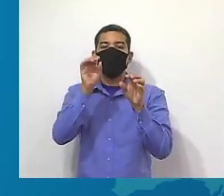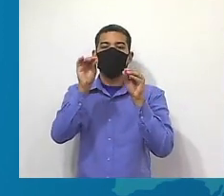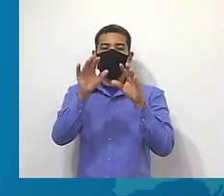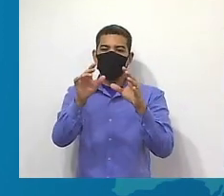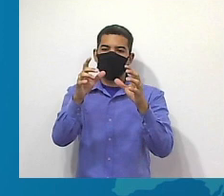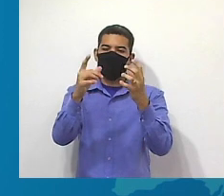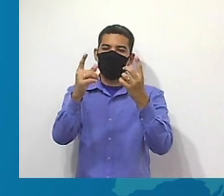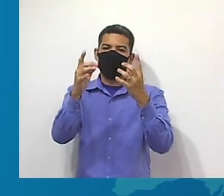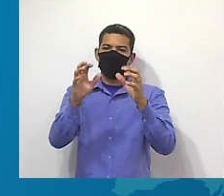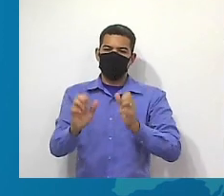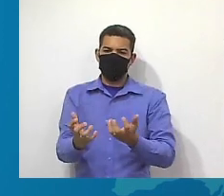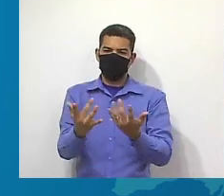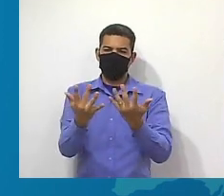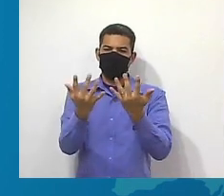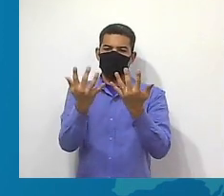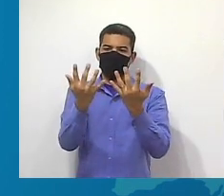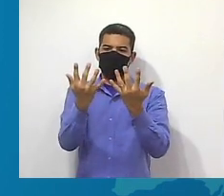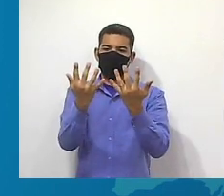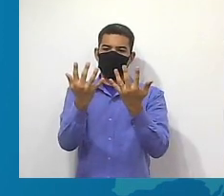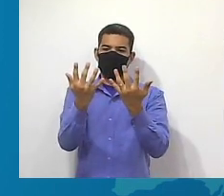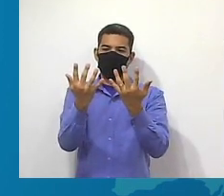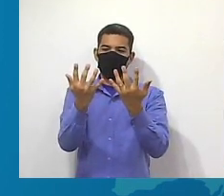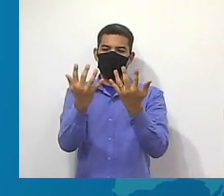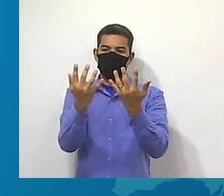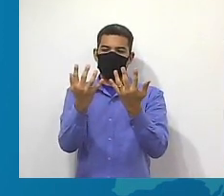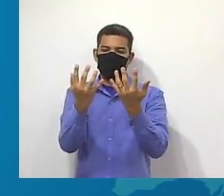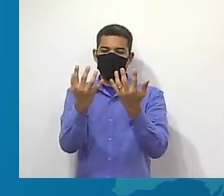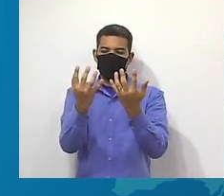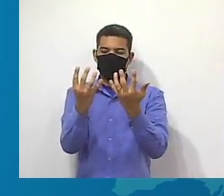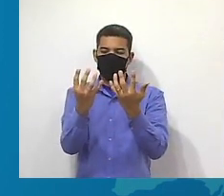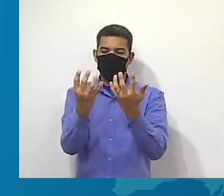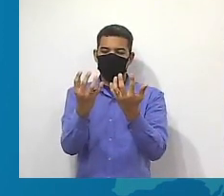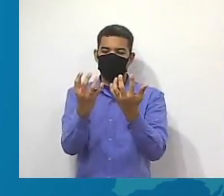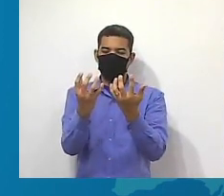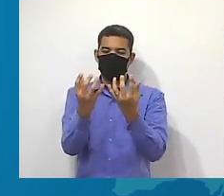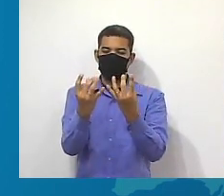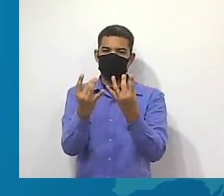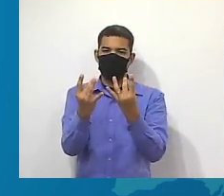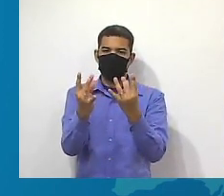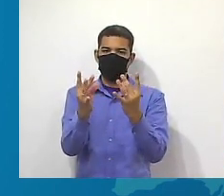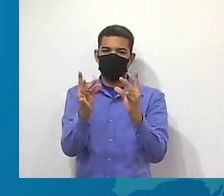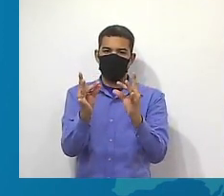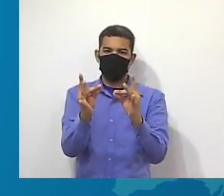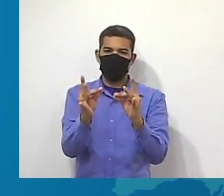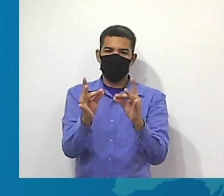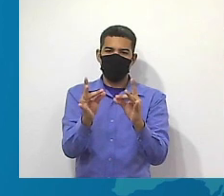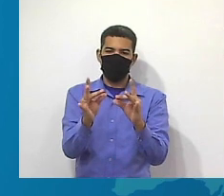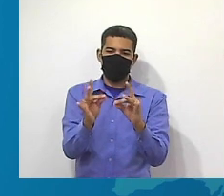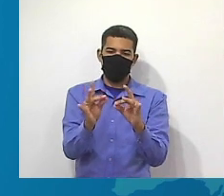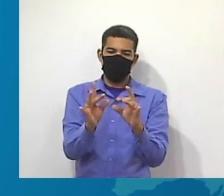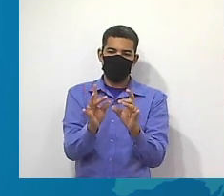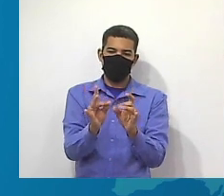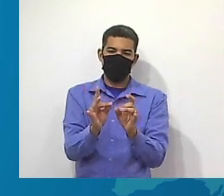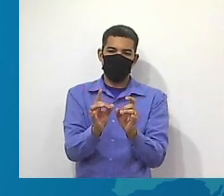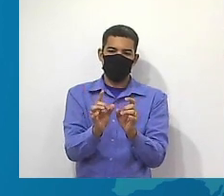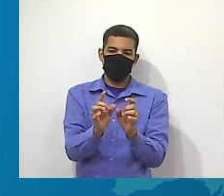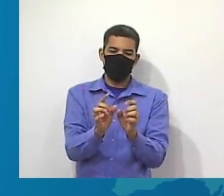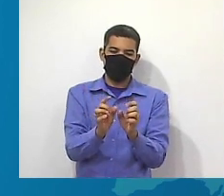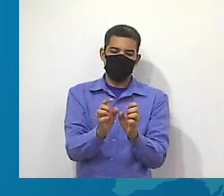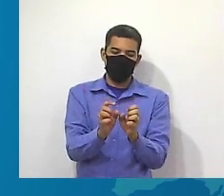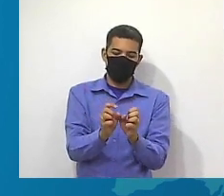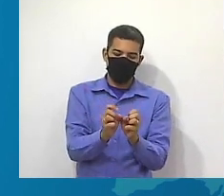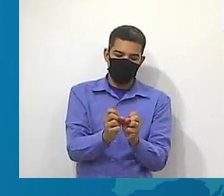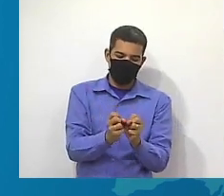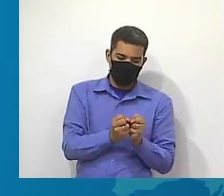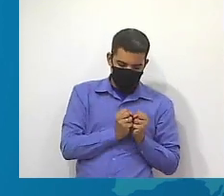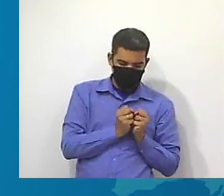lentas e fica mais fácil para as ligações de hidrogênio atraírem umas às outras e elas voltarem à estrutura